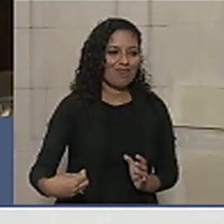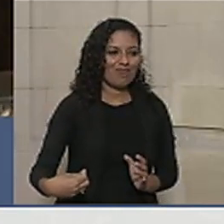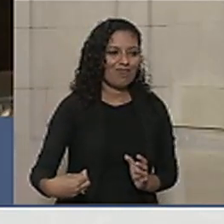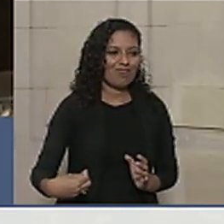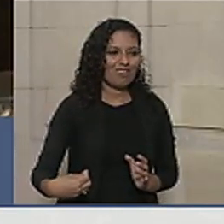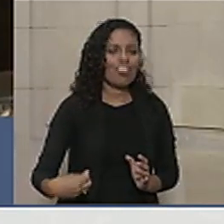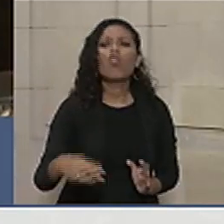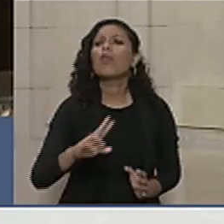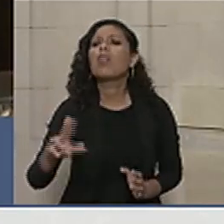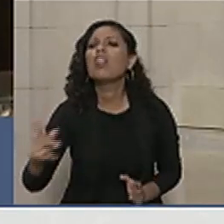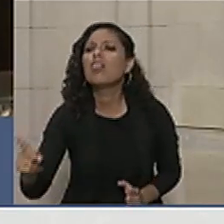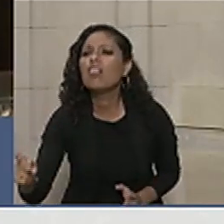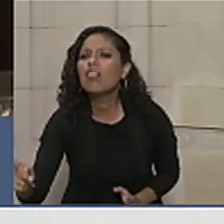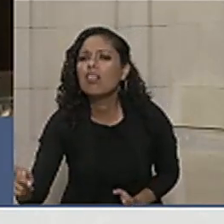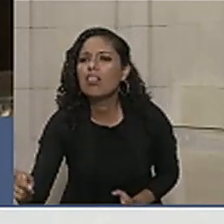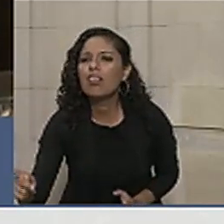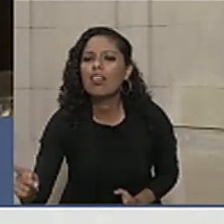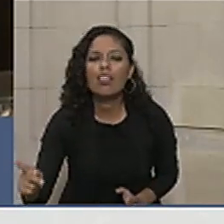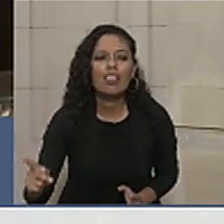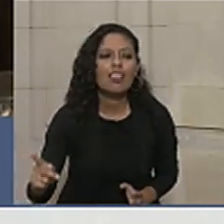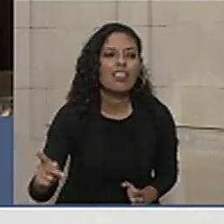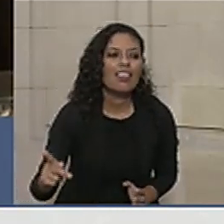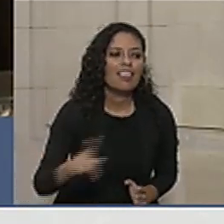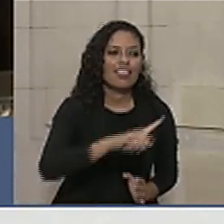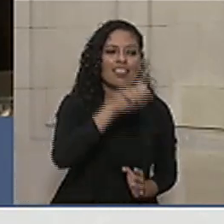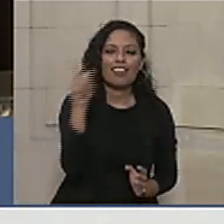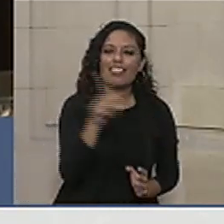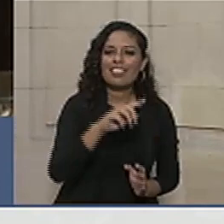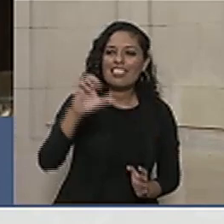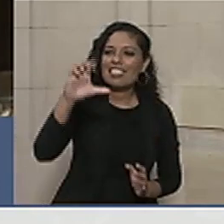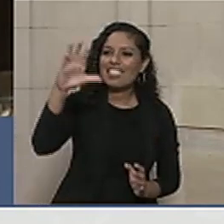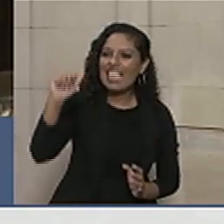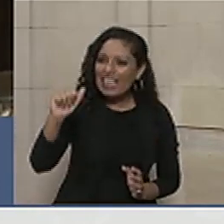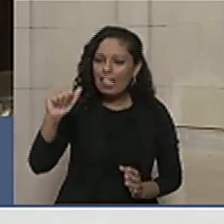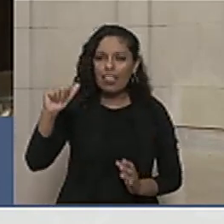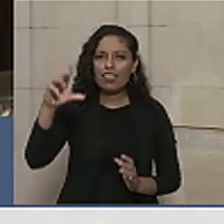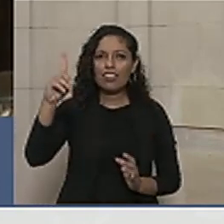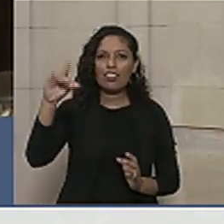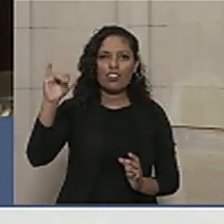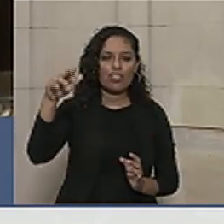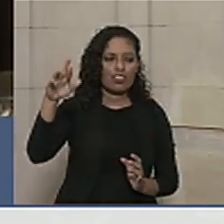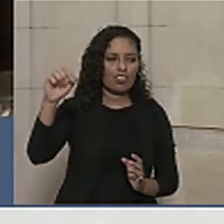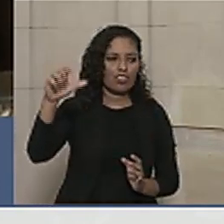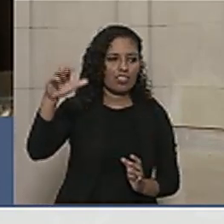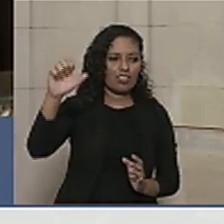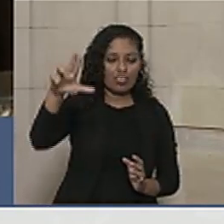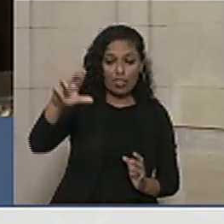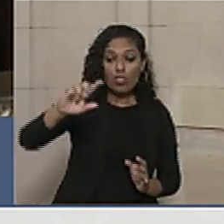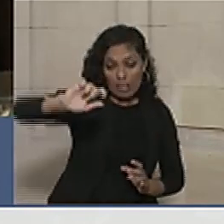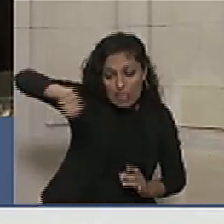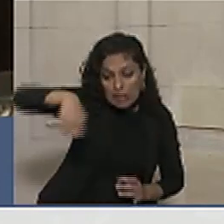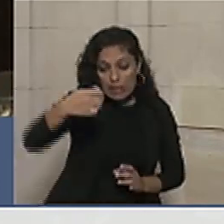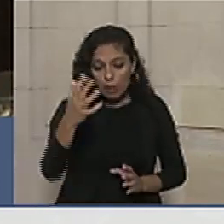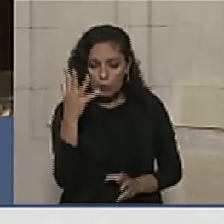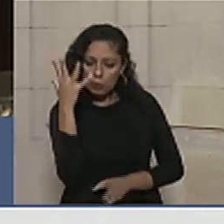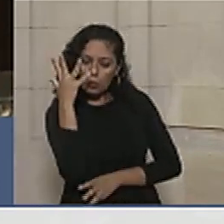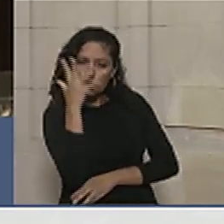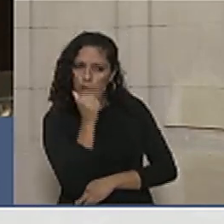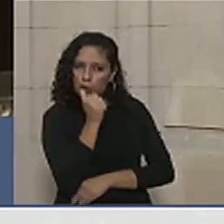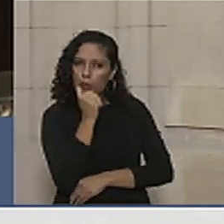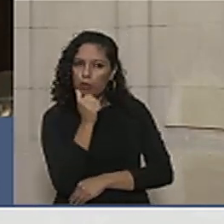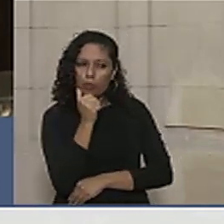Qual é o nome dele? Zeca Dirceu. Zeca Dirceu. É que ele é bonito,